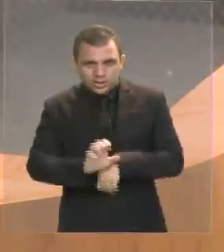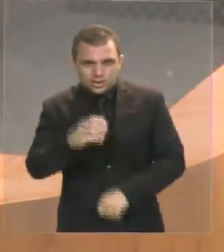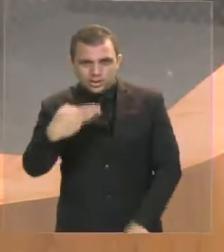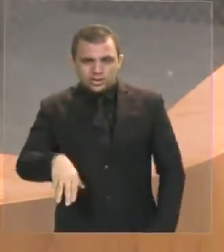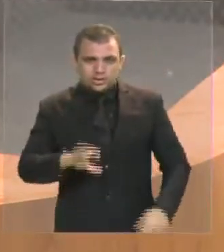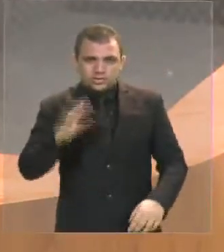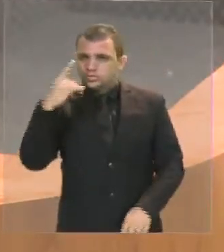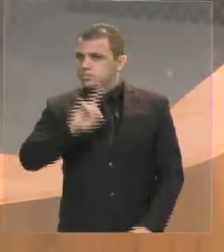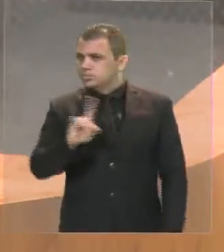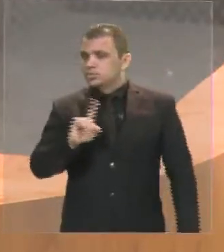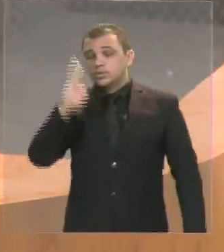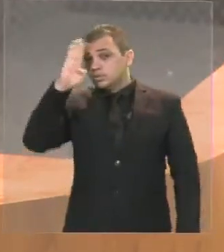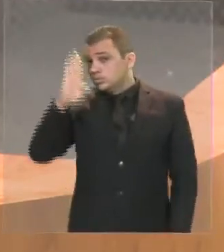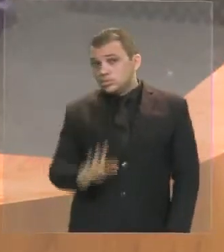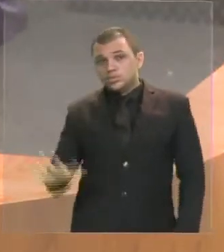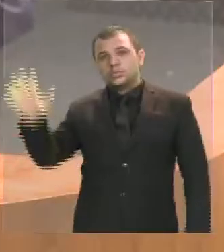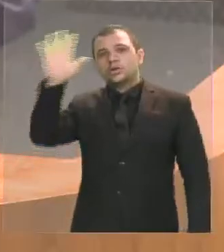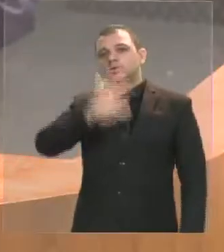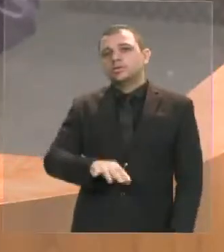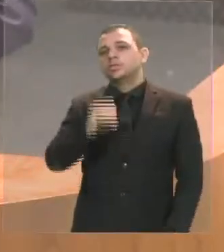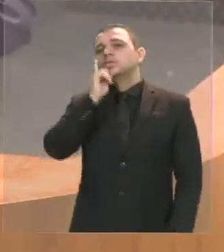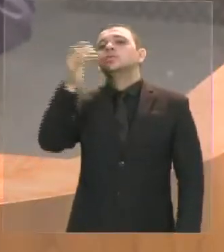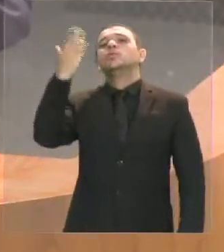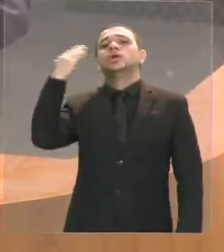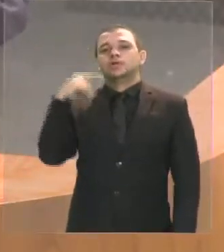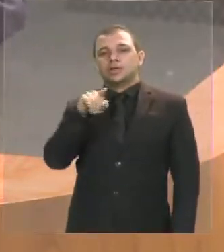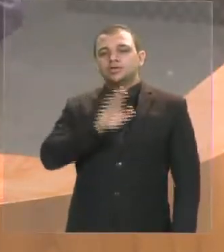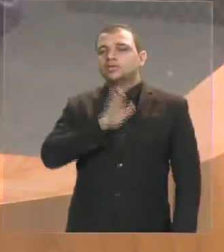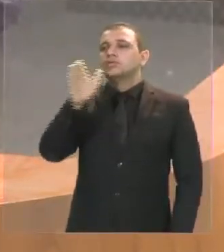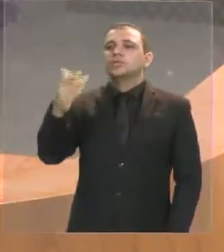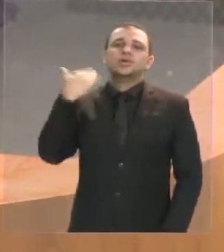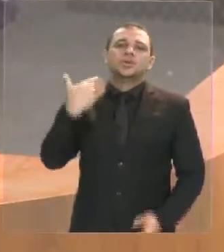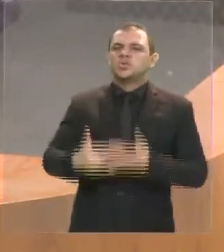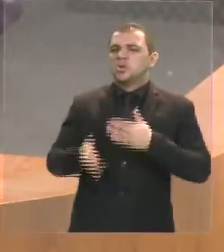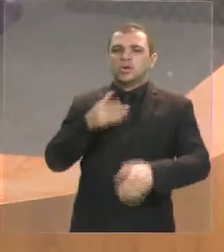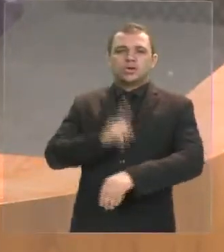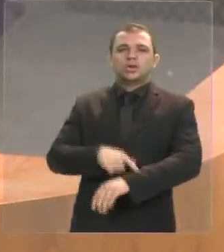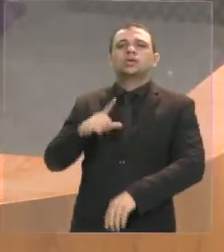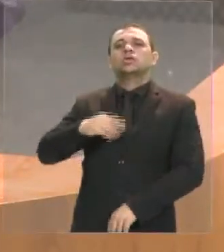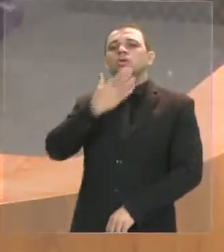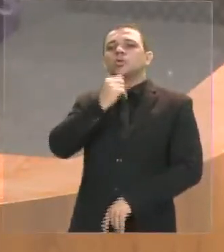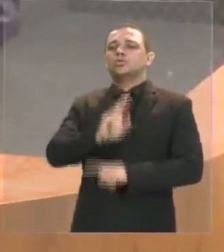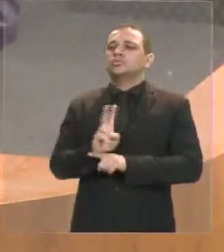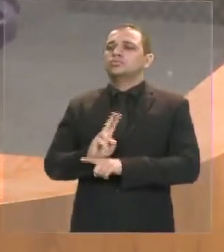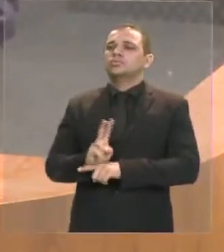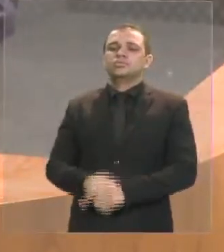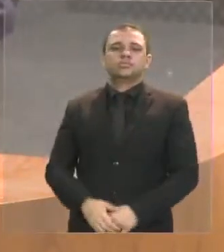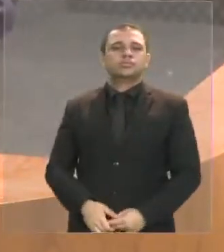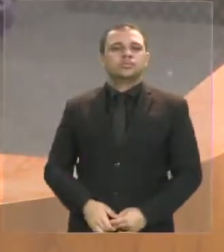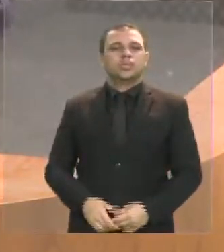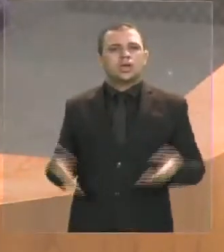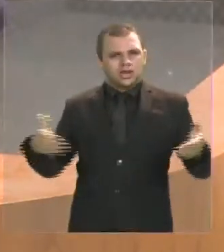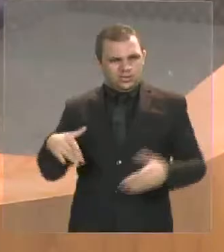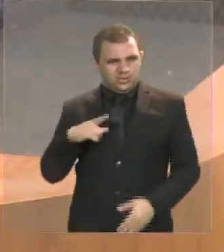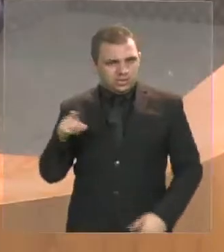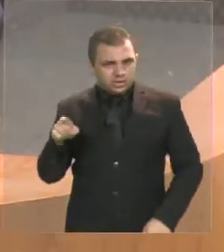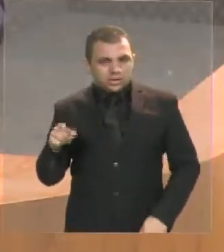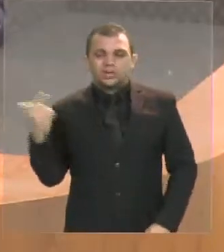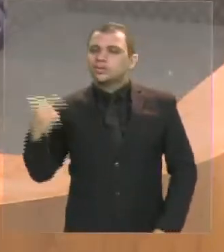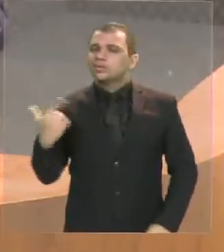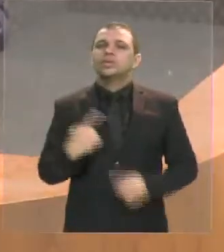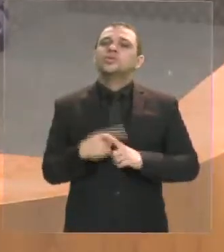numa agência bancária e tinha um vigilante. Hoje não existe mais. Por quê? Porque é mais barato para o banco não ter. É